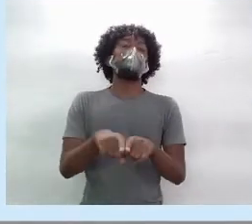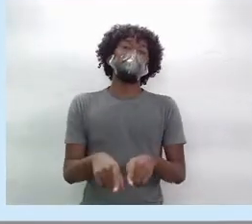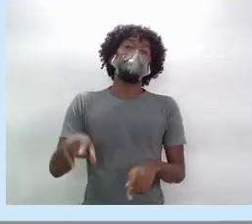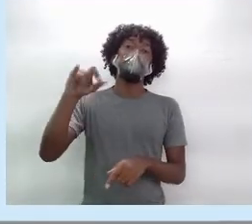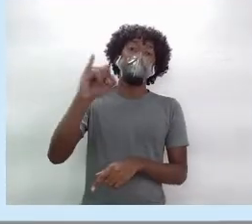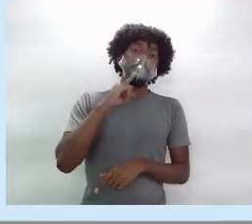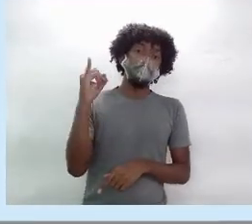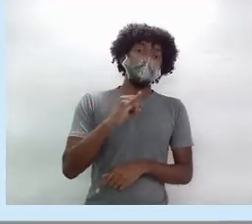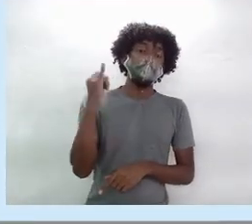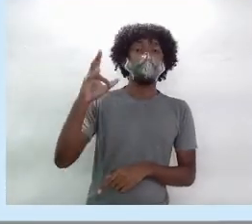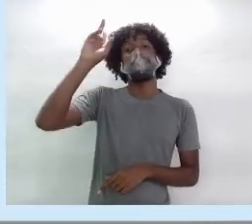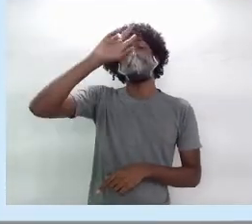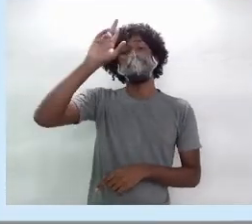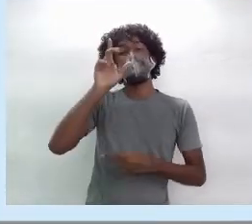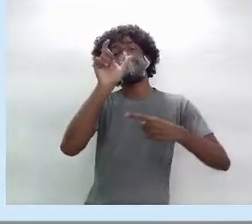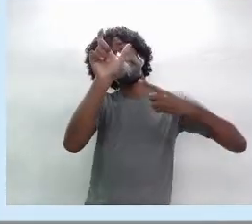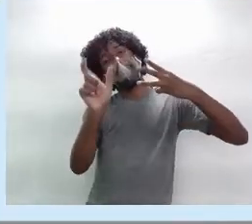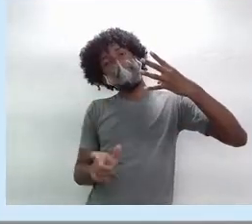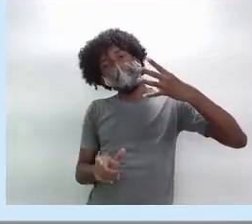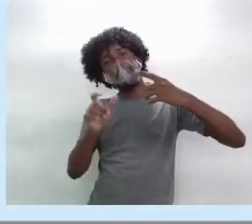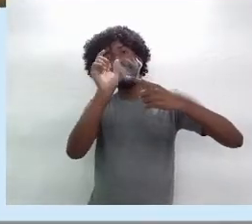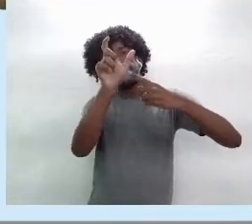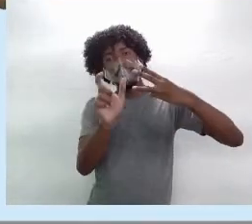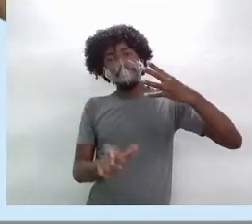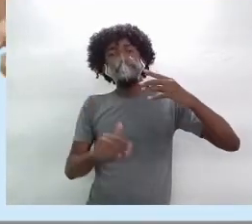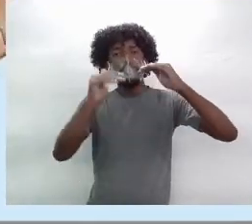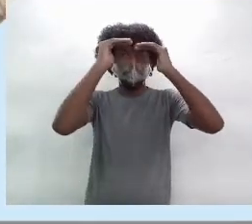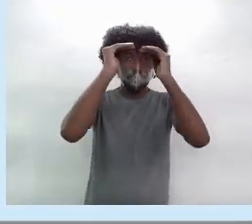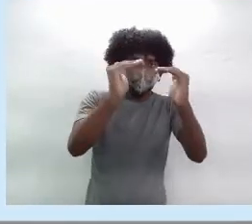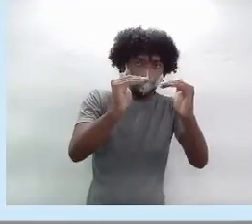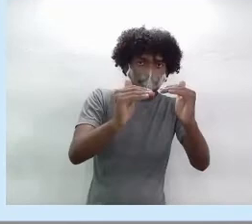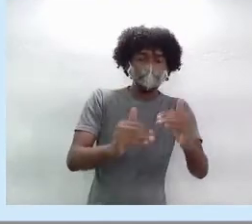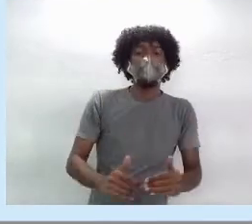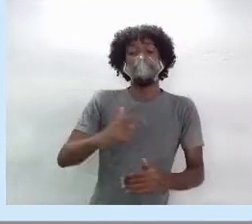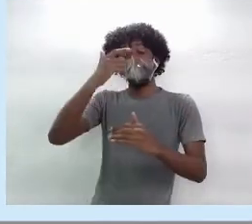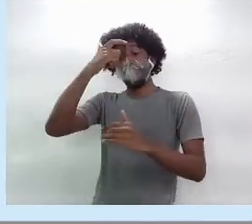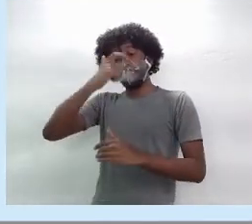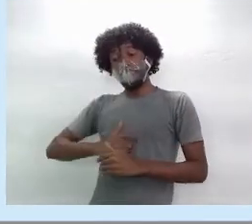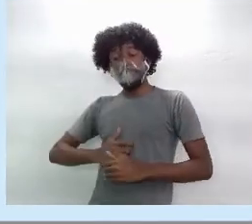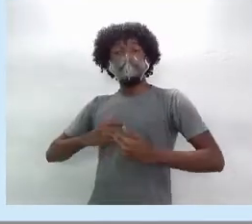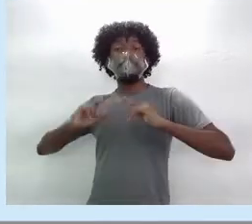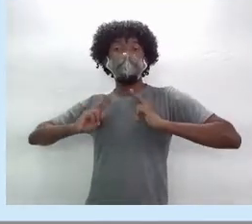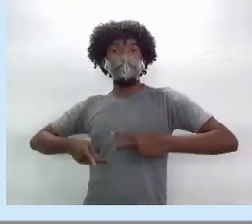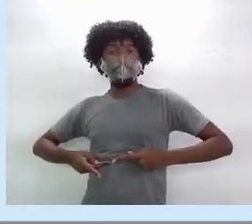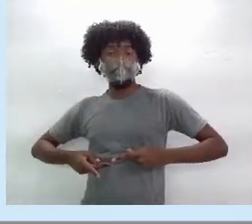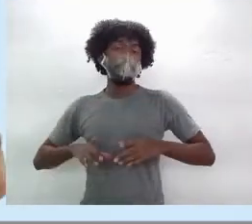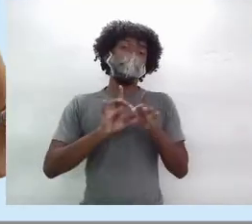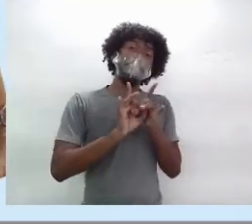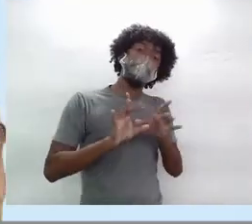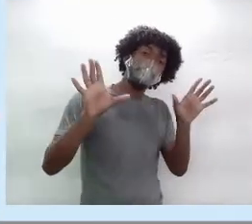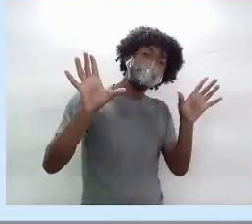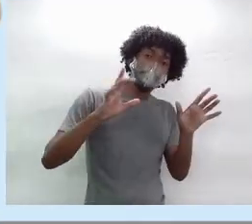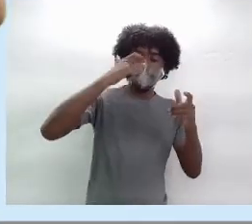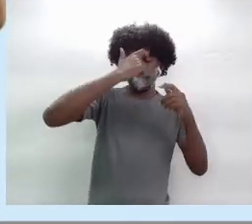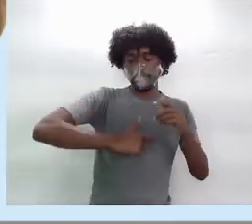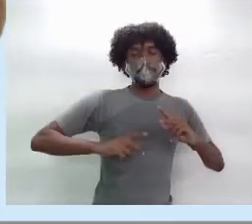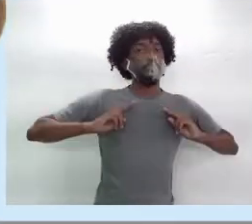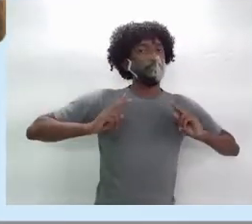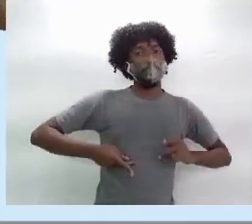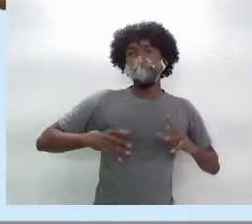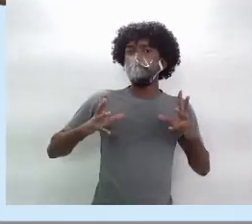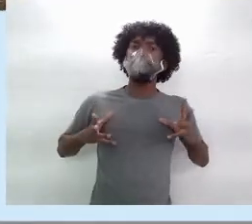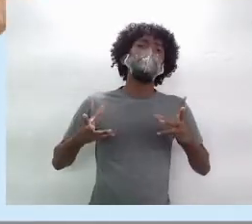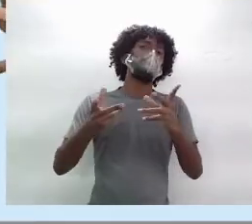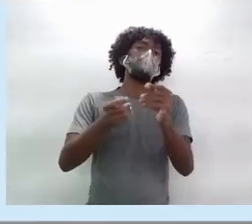sempre essas palavras, aliás, respeito, dignidade, liberdade humana, essas